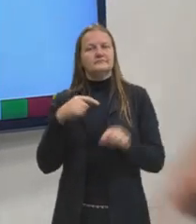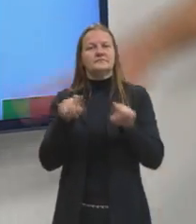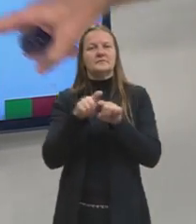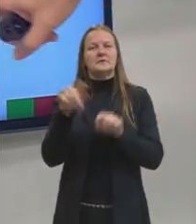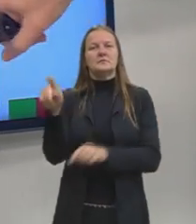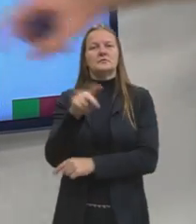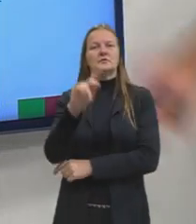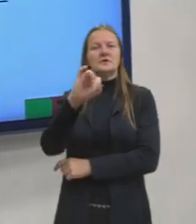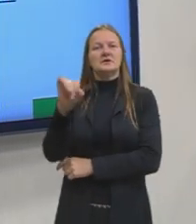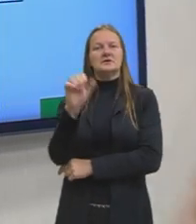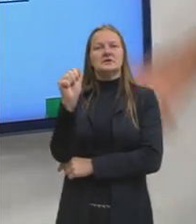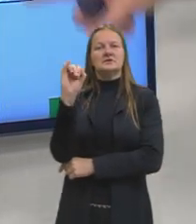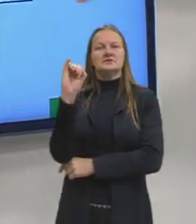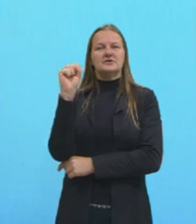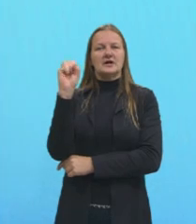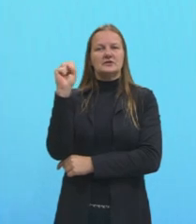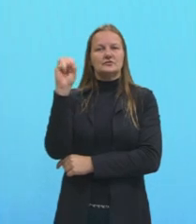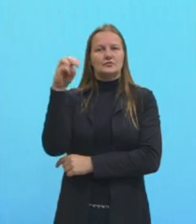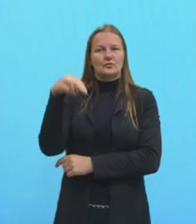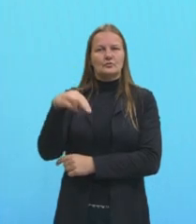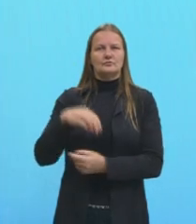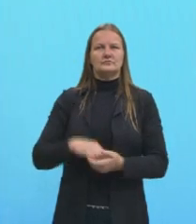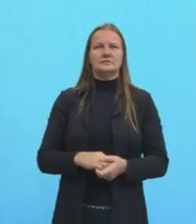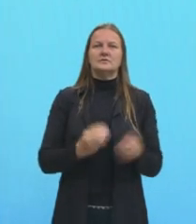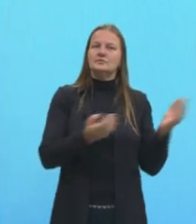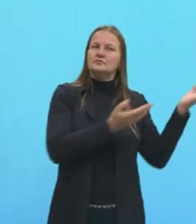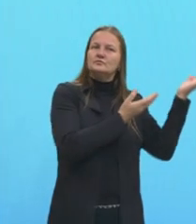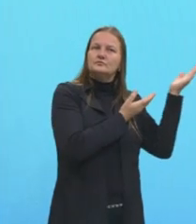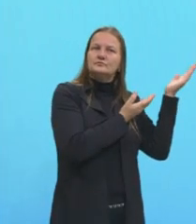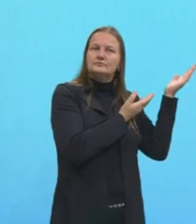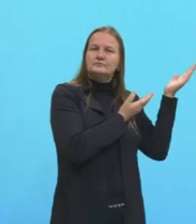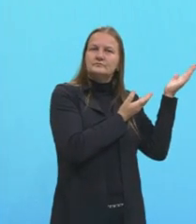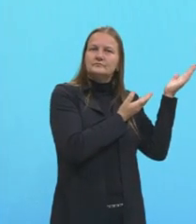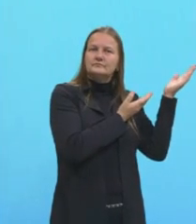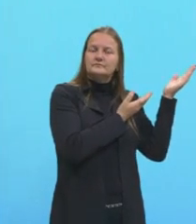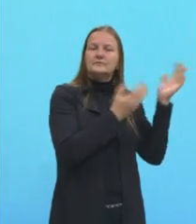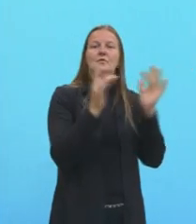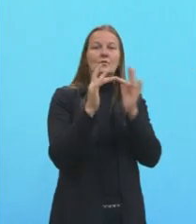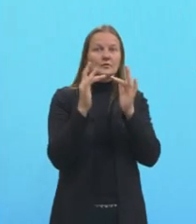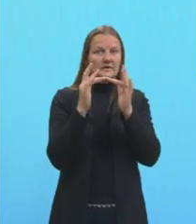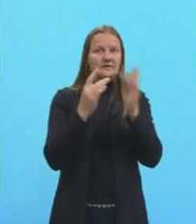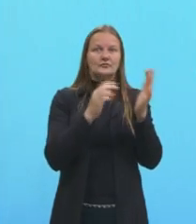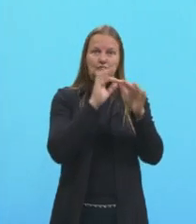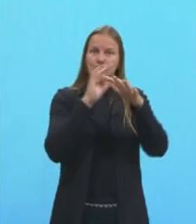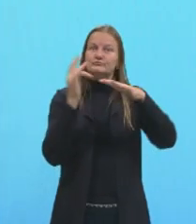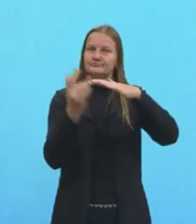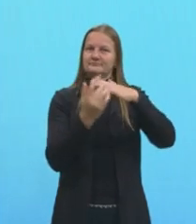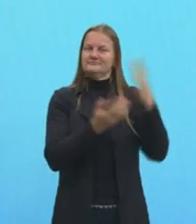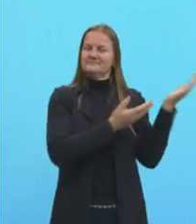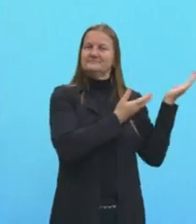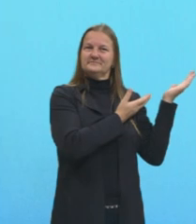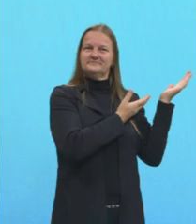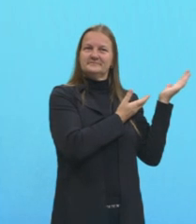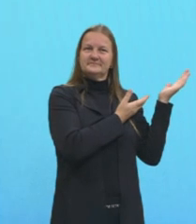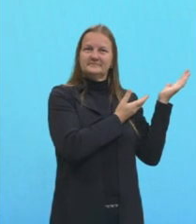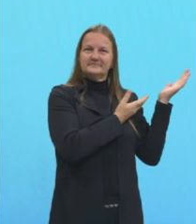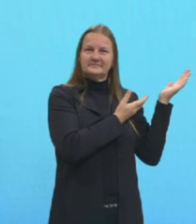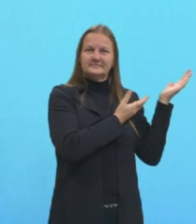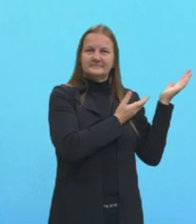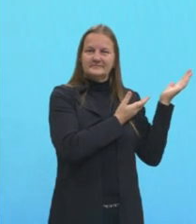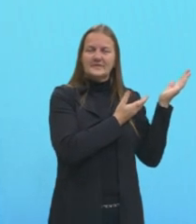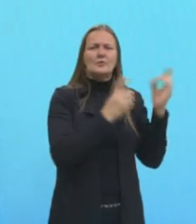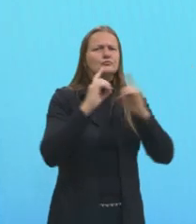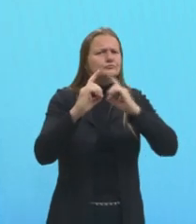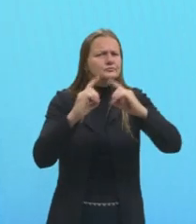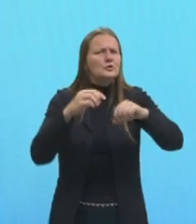também pelo professor já em São Paulo sempre deixamos aqui os nossos endereços eletrônicos se você queira entrar em contato com nós